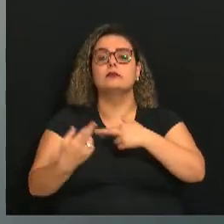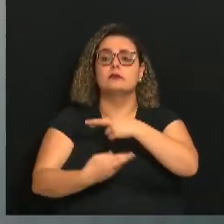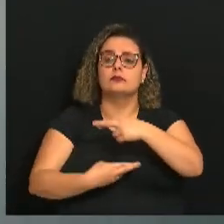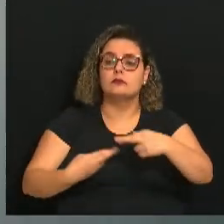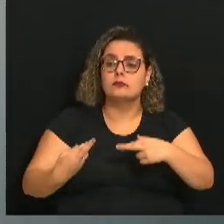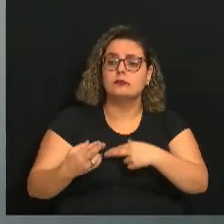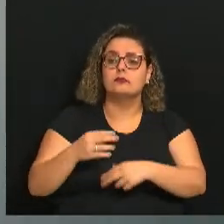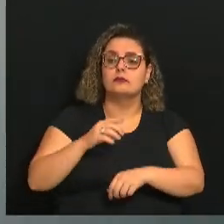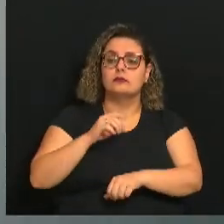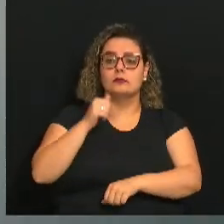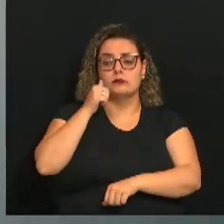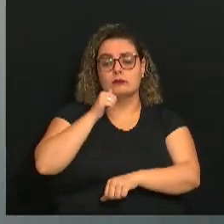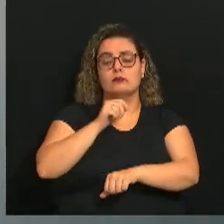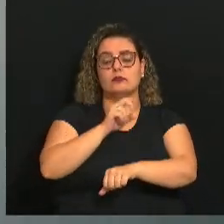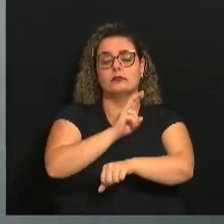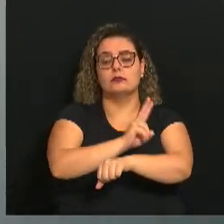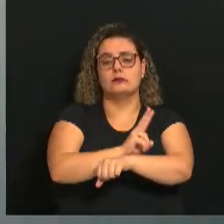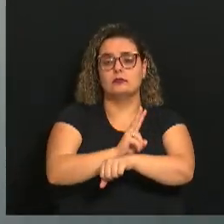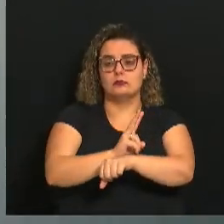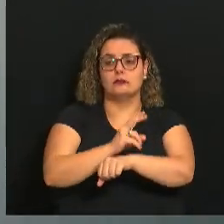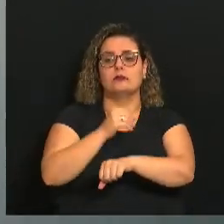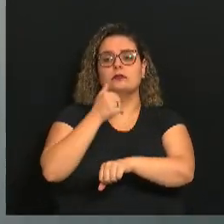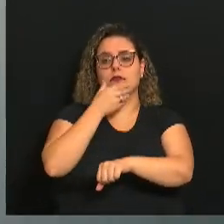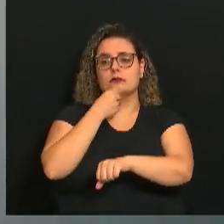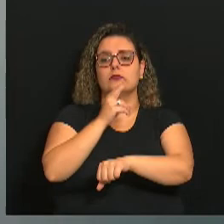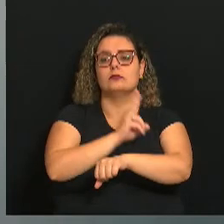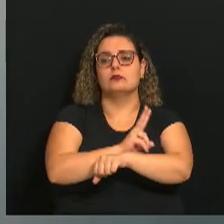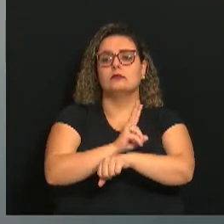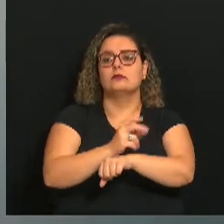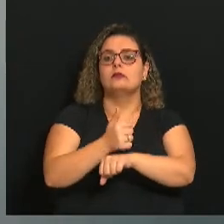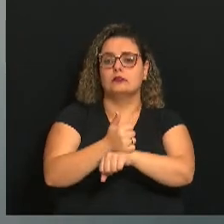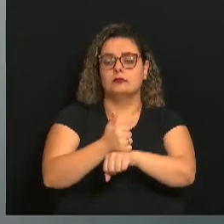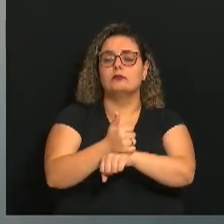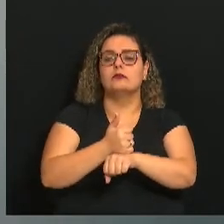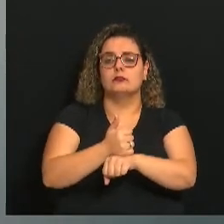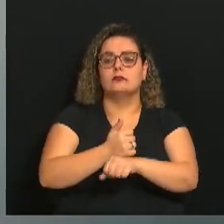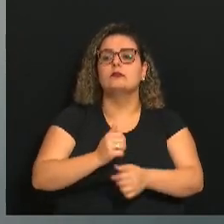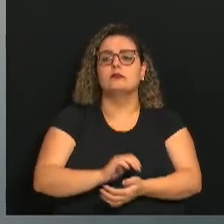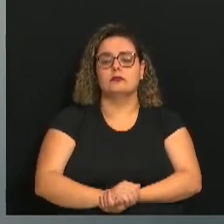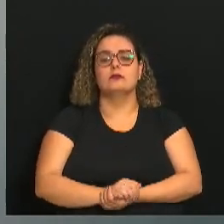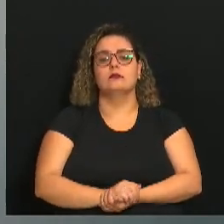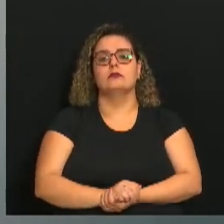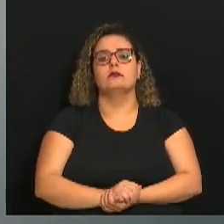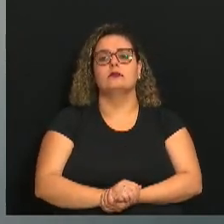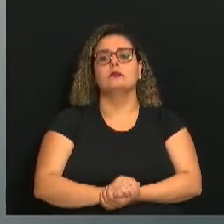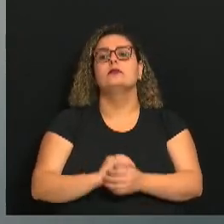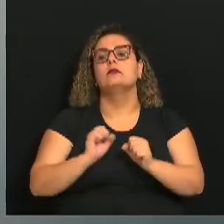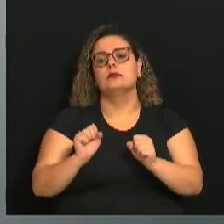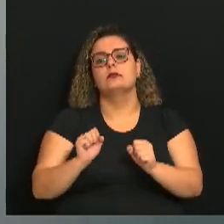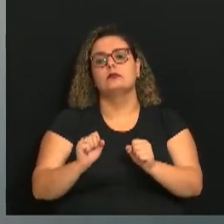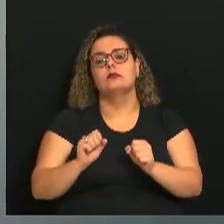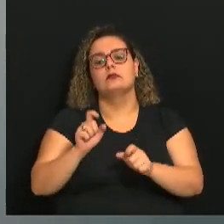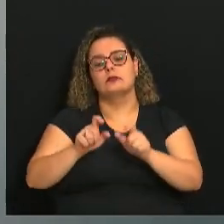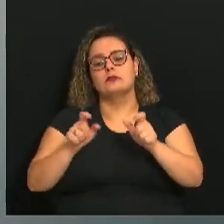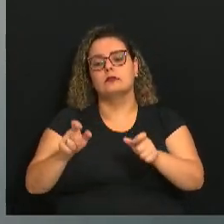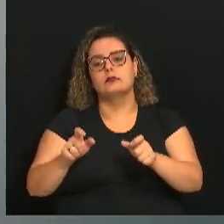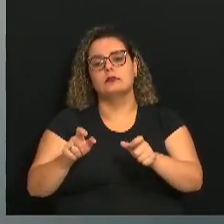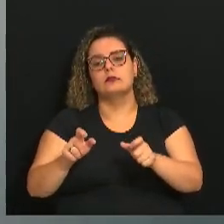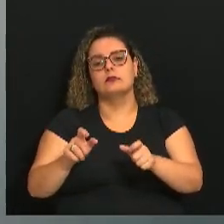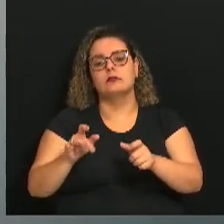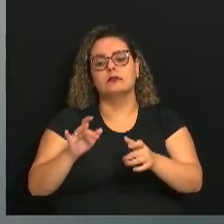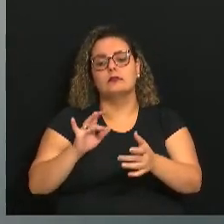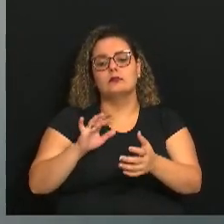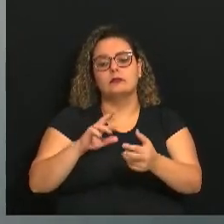empresa, além de serviço de limpeza, ela presta serviço também de cuidadores. Então, pode ser que alguém tenha associado isso aí equivocadamente na